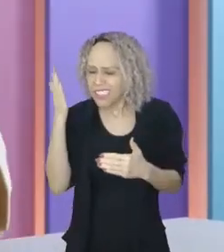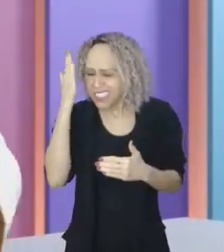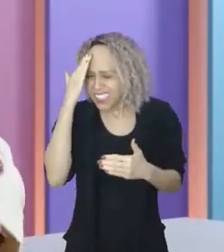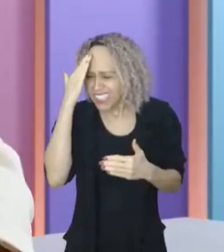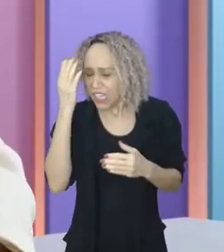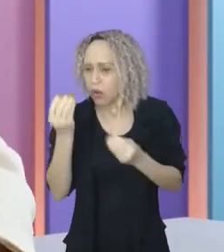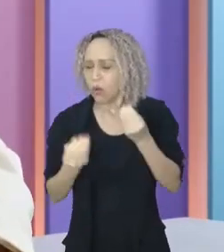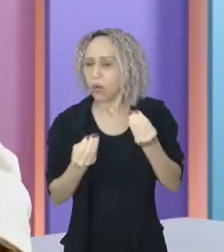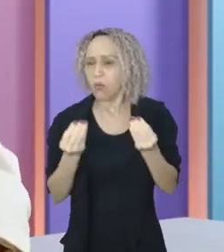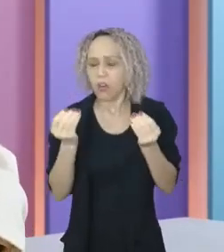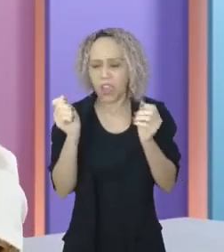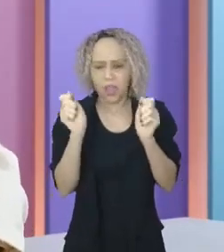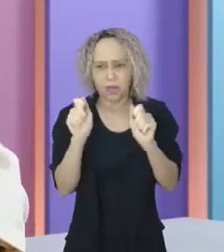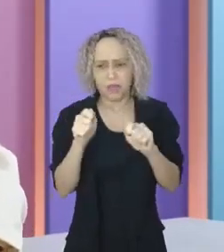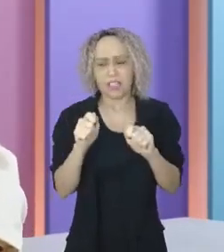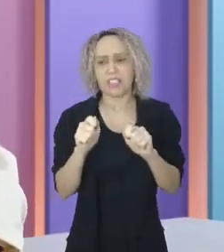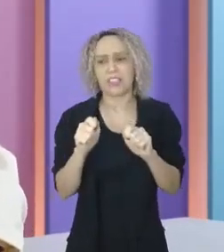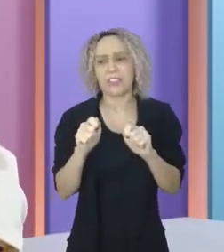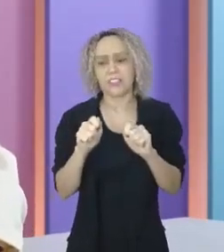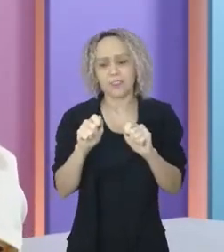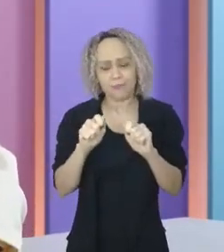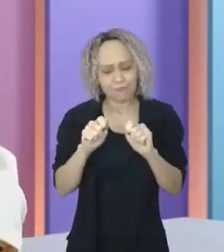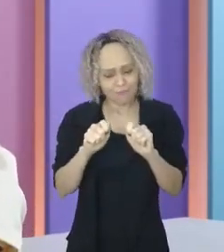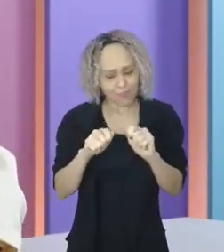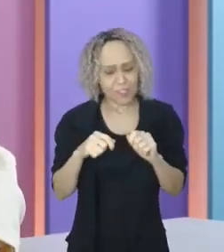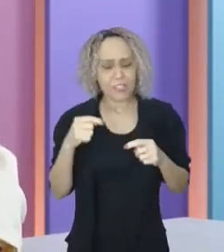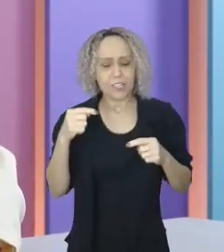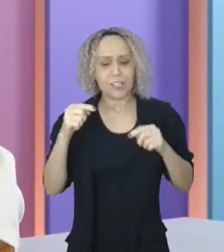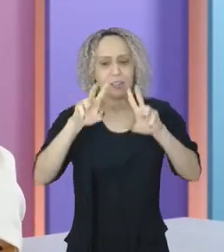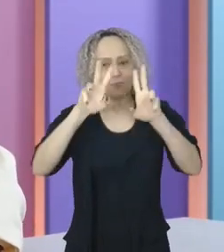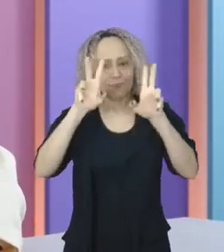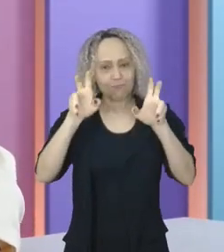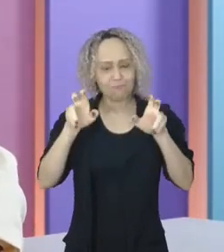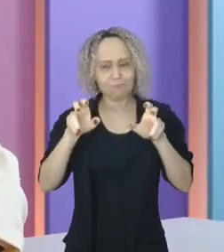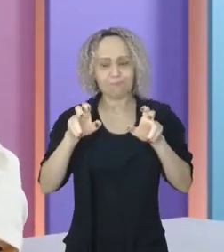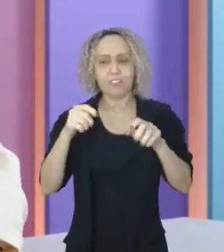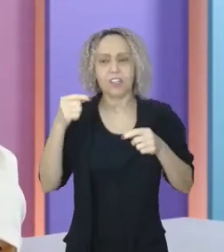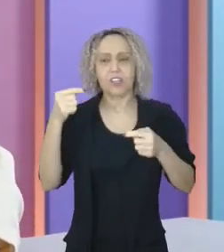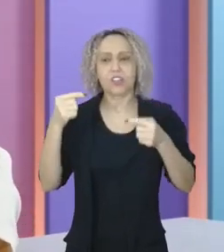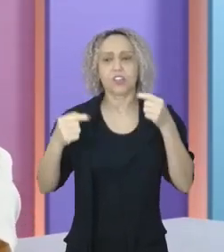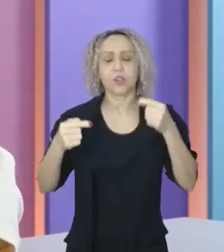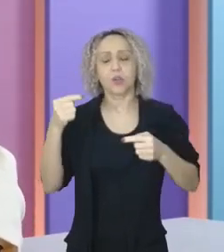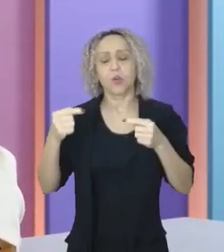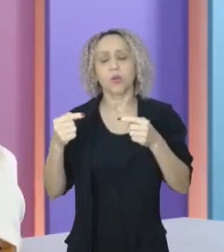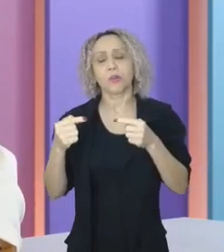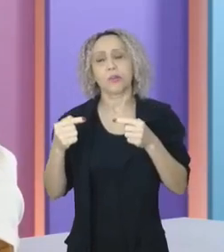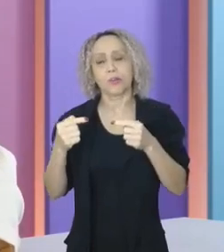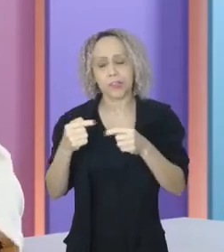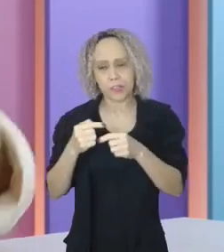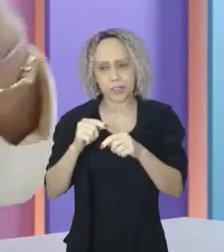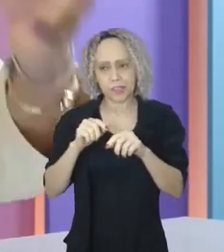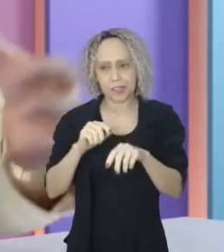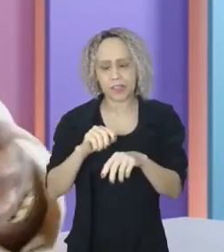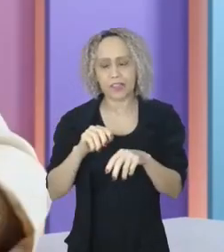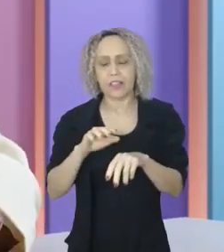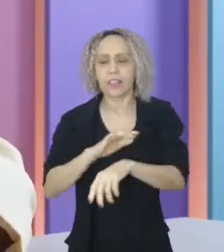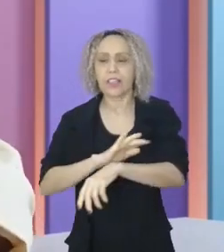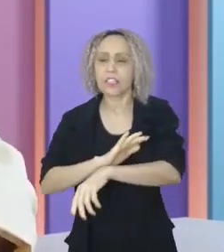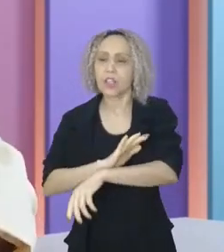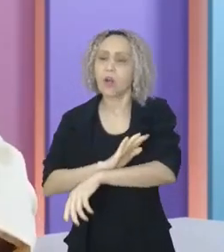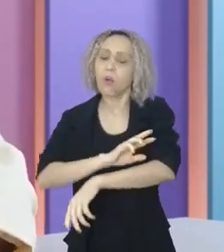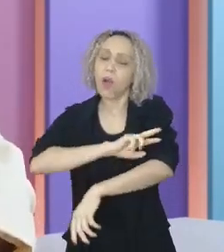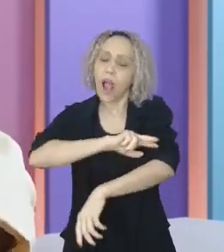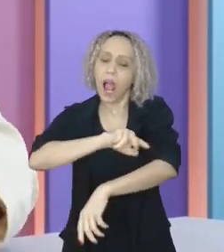é a pauta racial para pensar um governo democrático, popular e